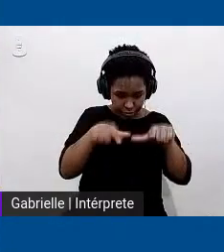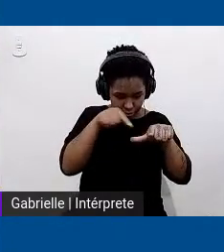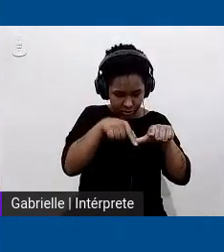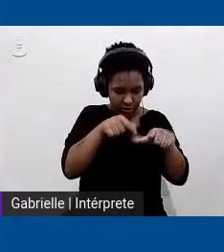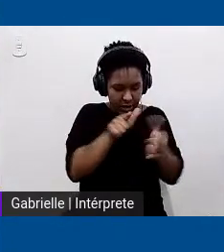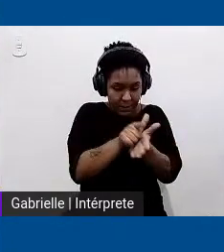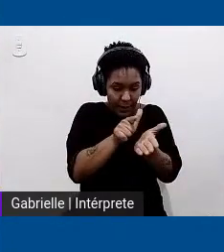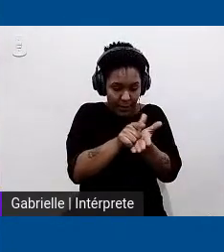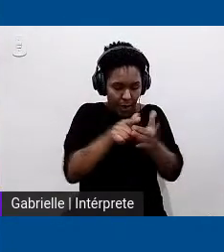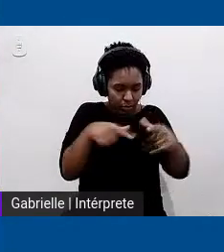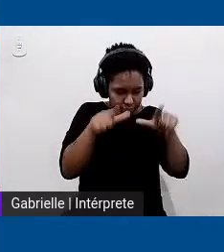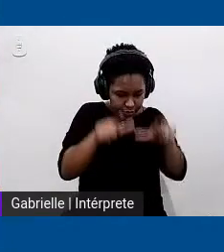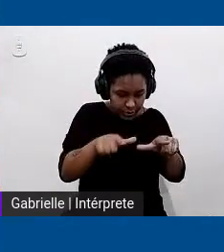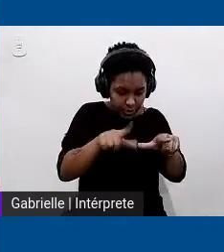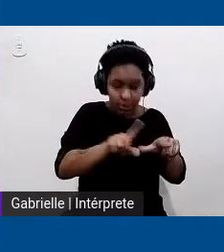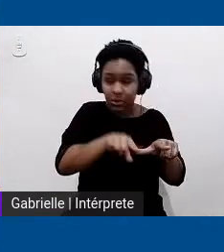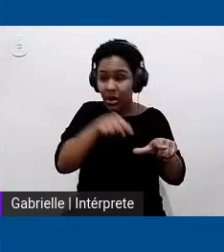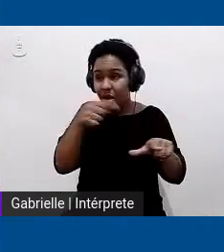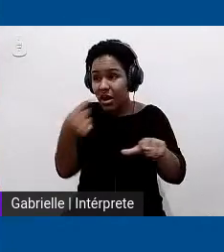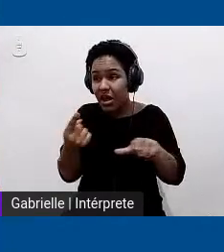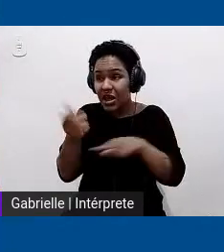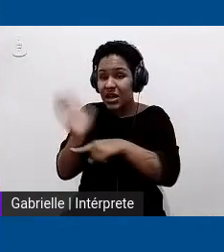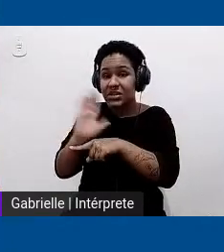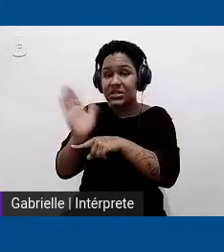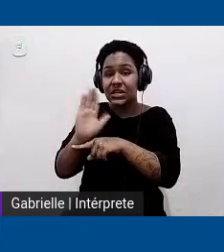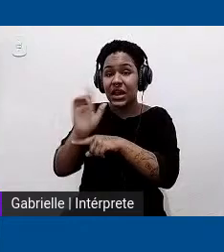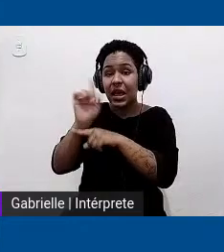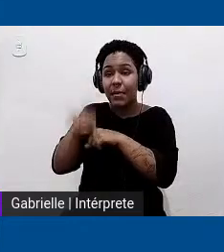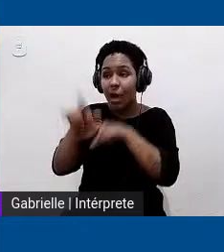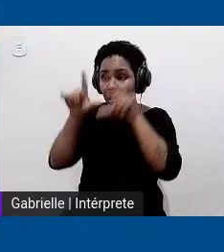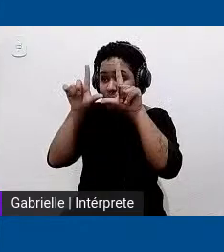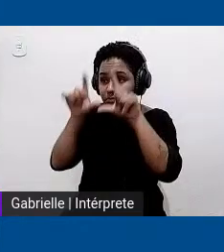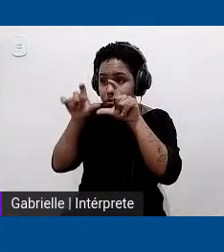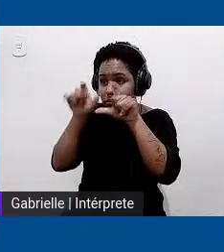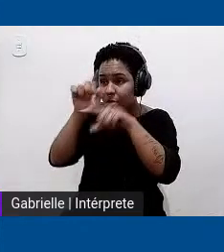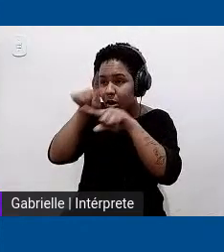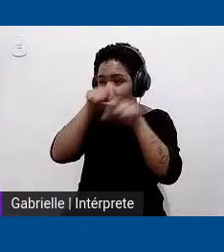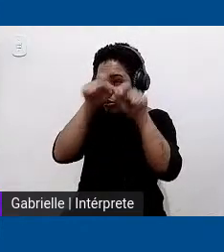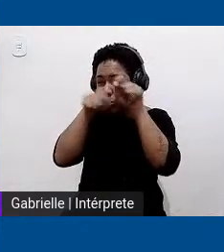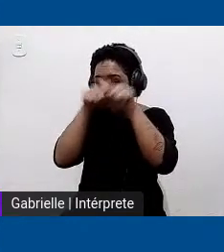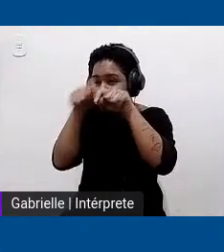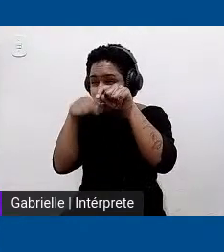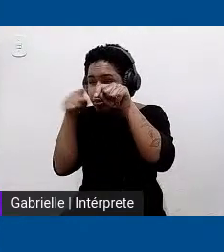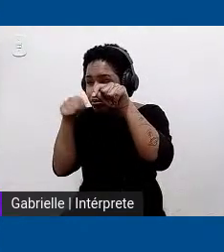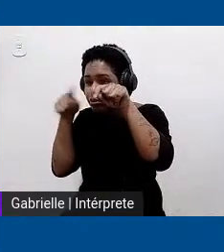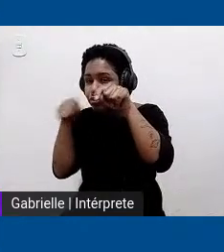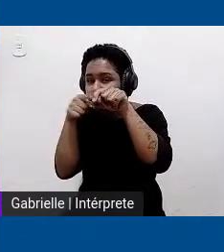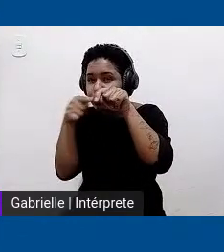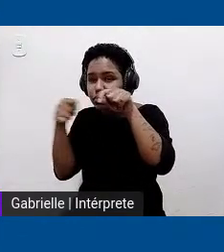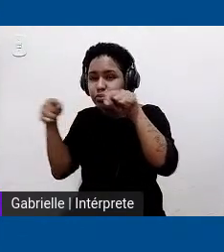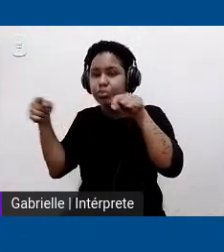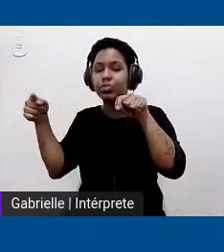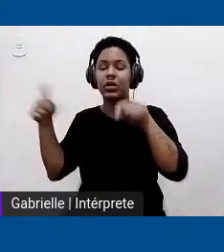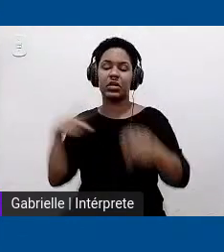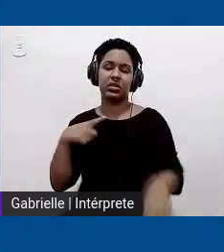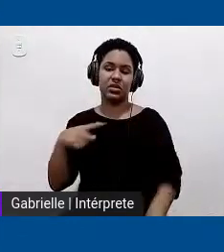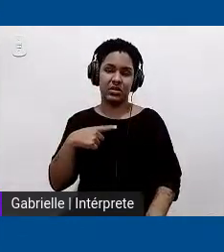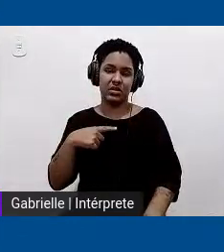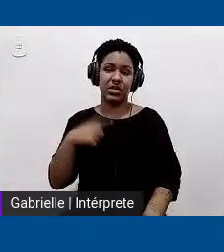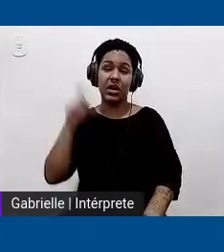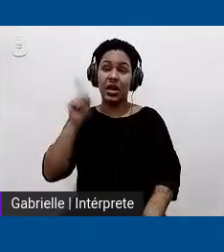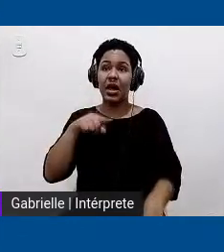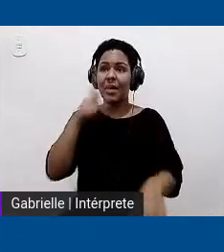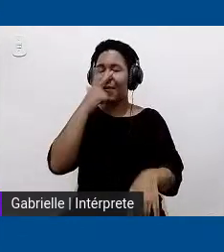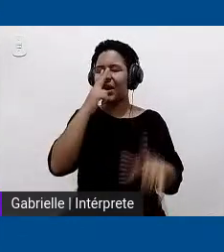no inglês, né, moving picture, né, porque é uma sucessão de quadros, né, dentro do